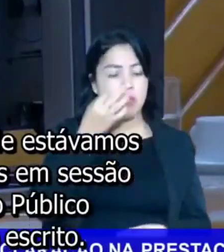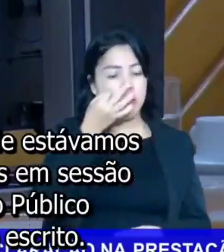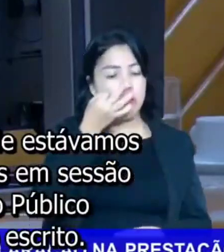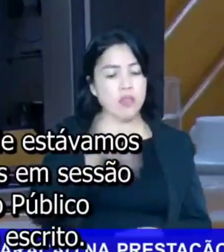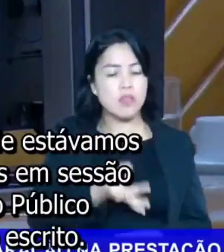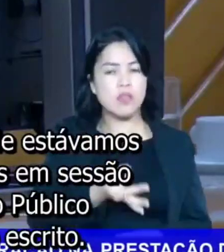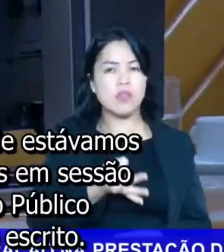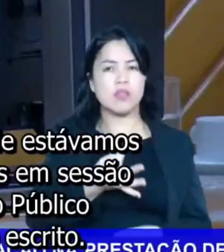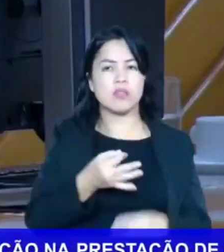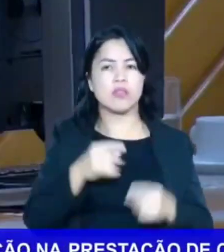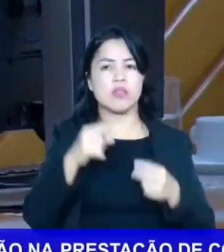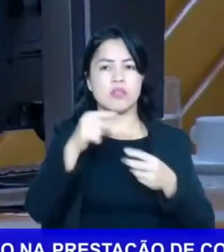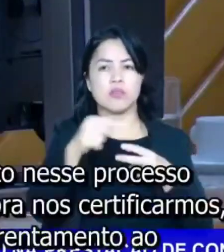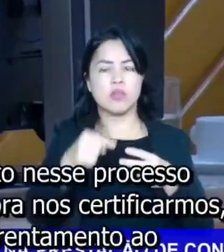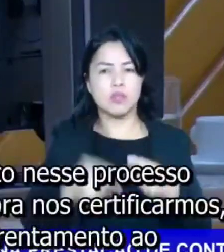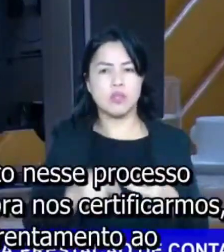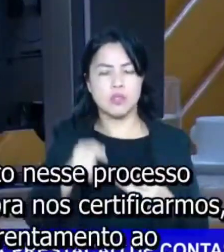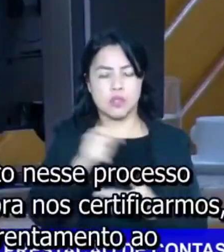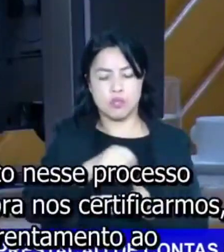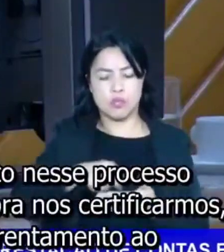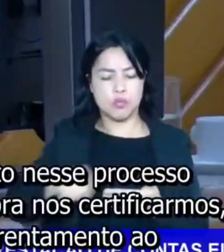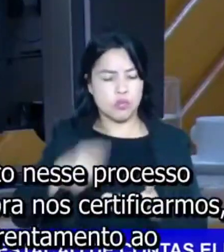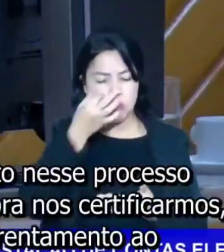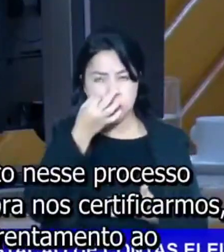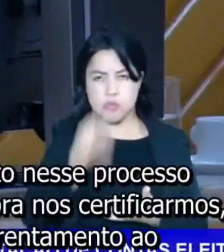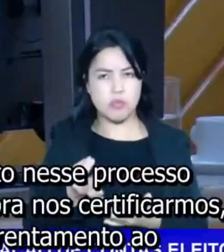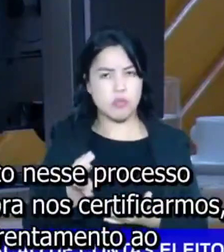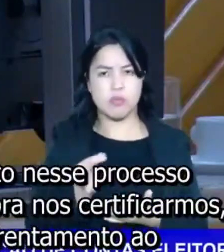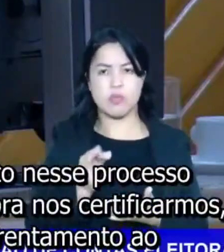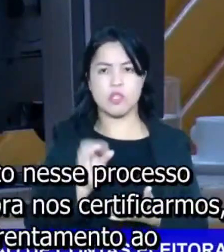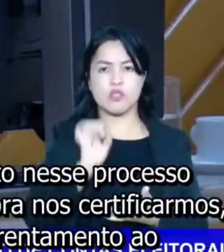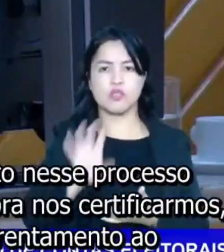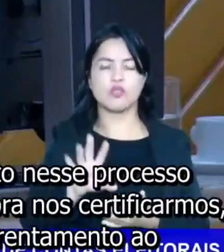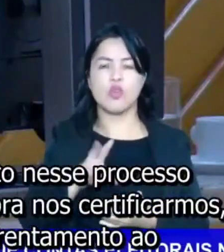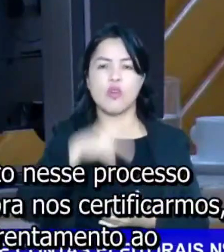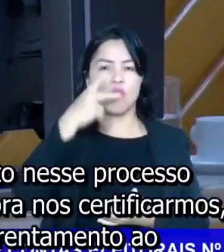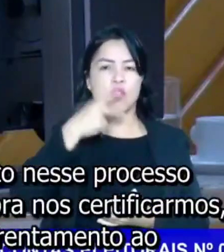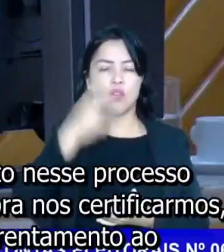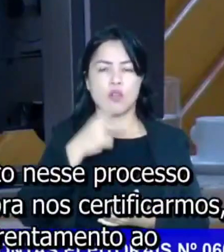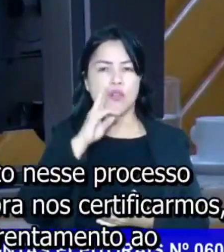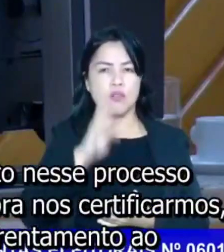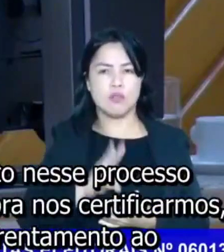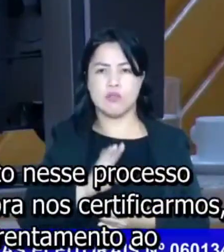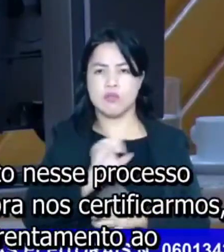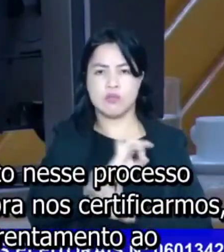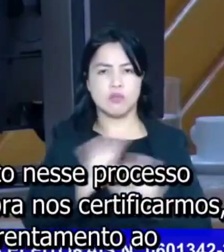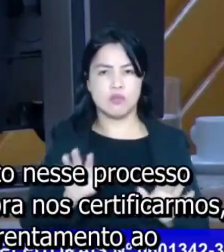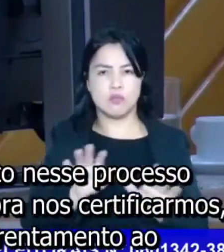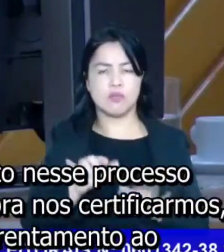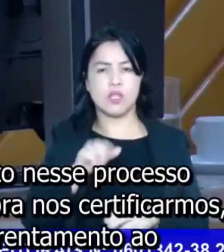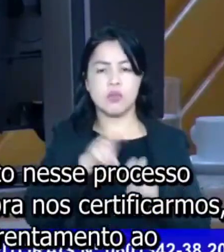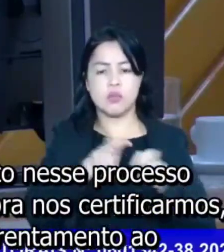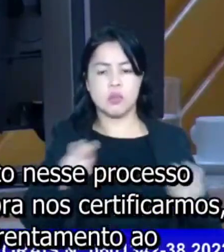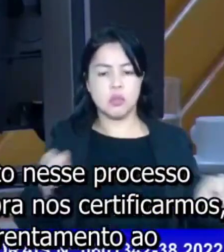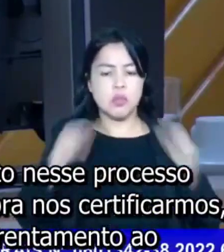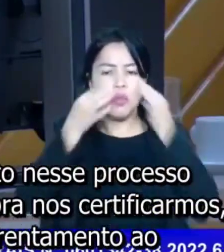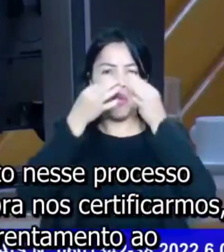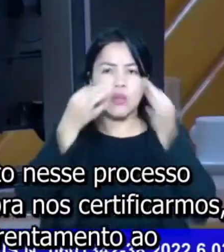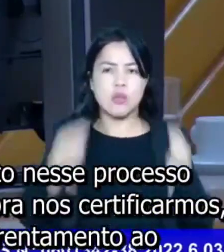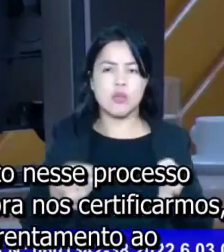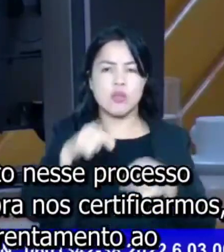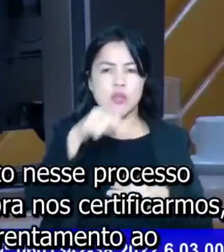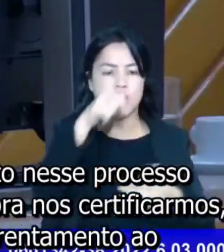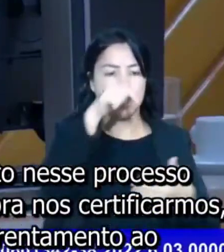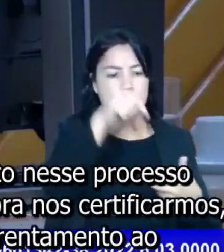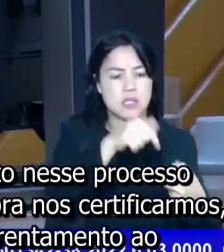a íntegra do acórdão escrito. Houve um voto oral que foi apreciado pela Corte. E tanto nesse